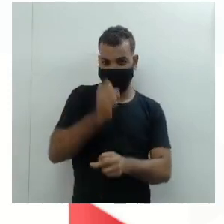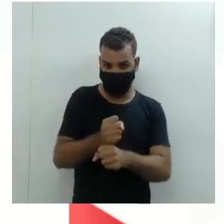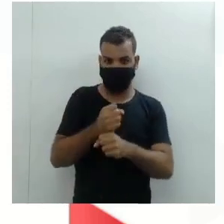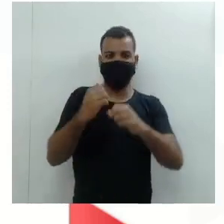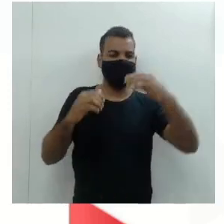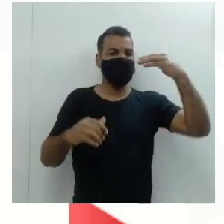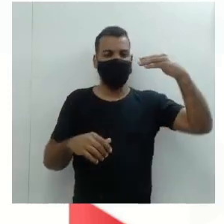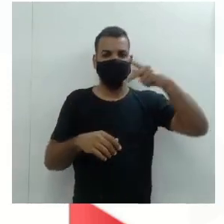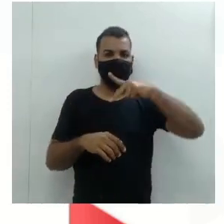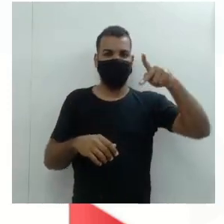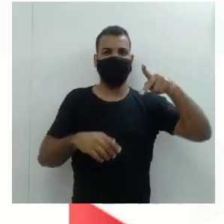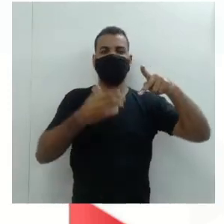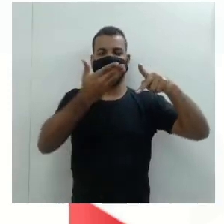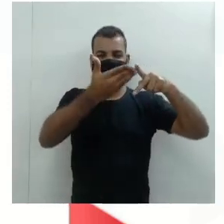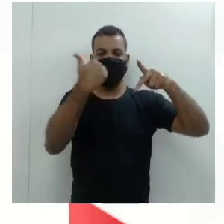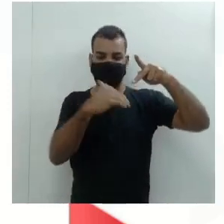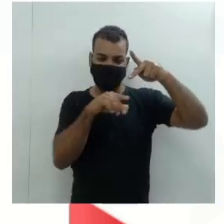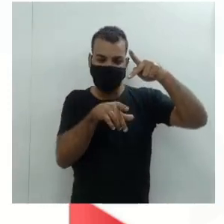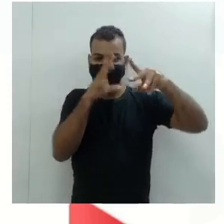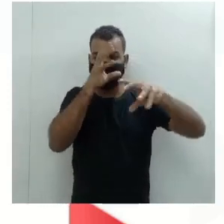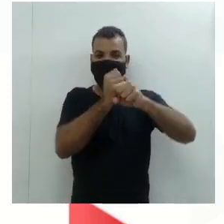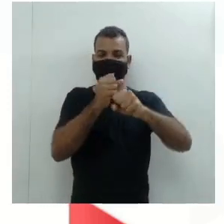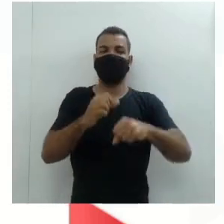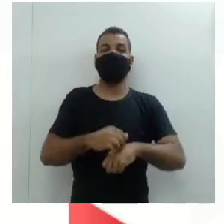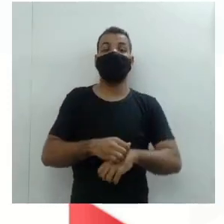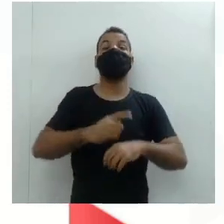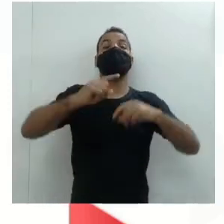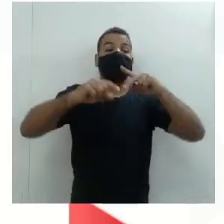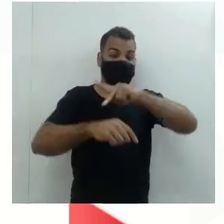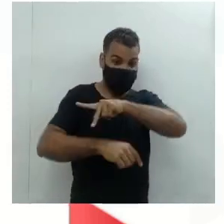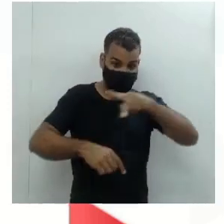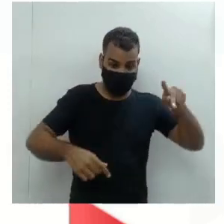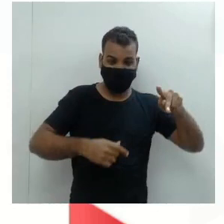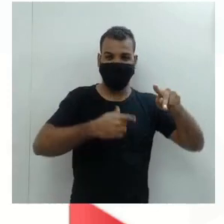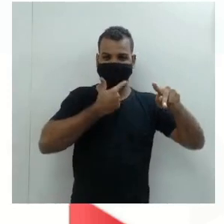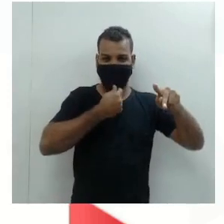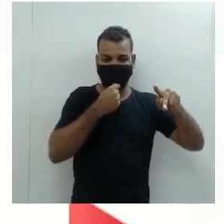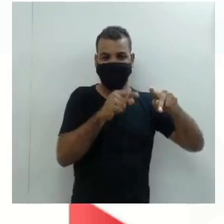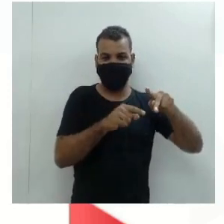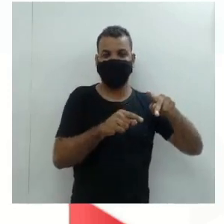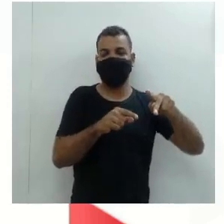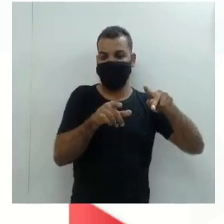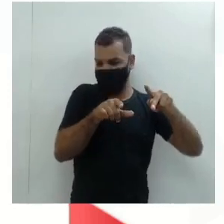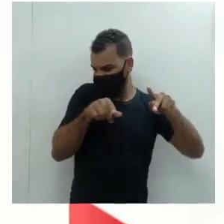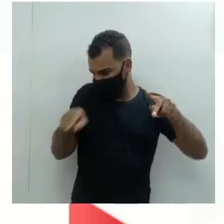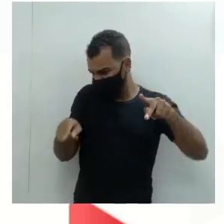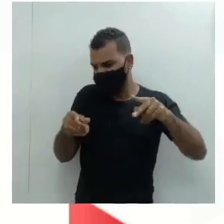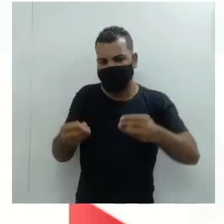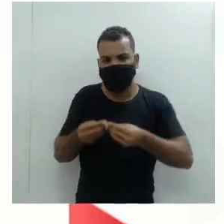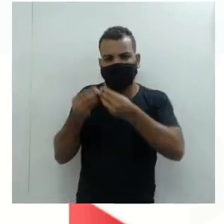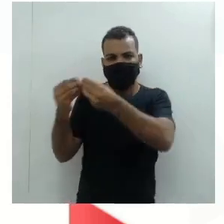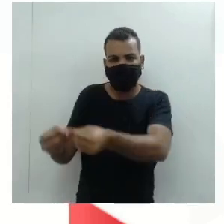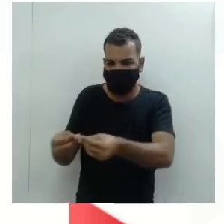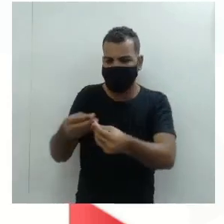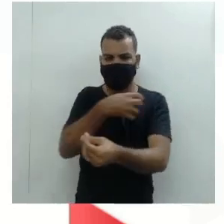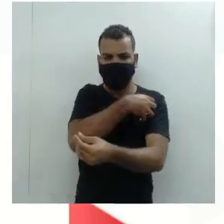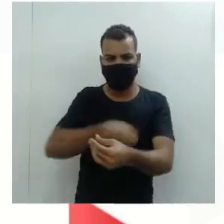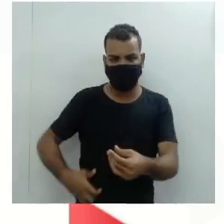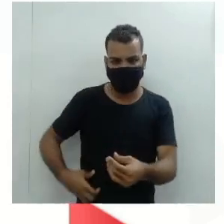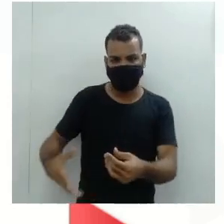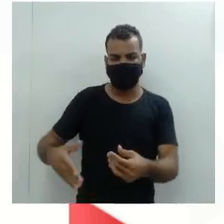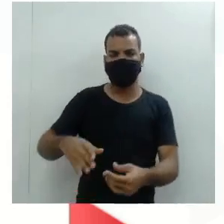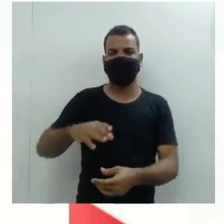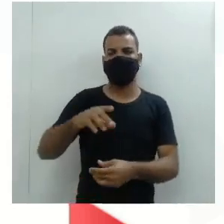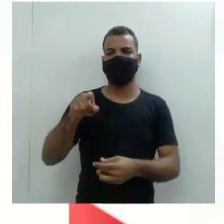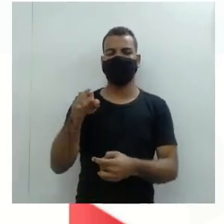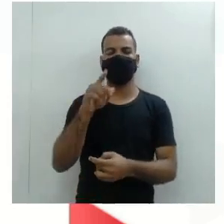Em seguida, o presidente Juscelino Kubitschek o nomeou embaixador do Brasil em Portugal, onde